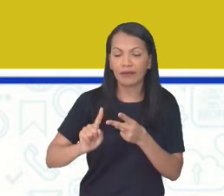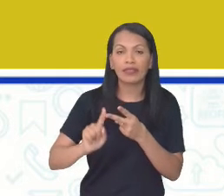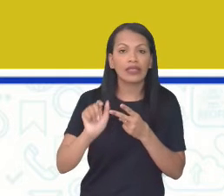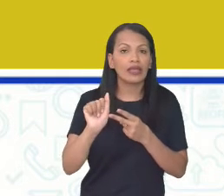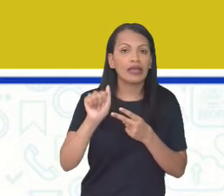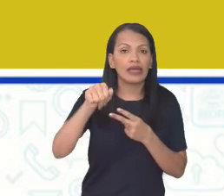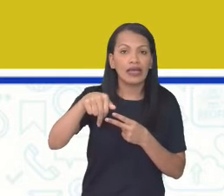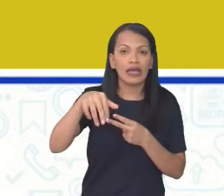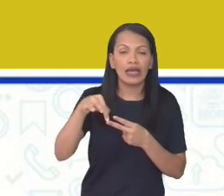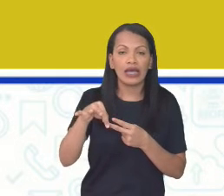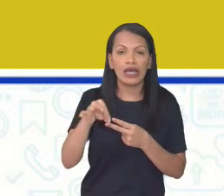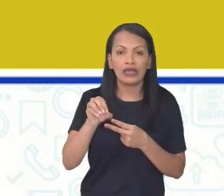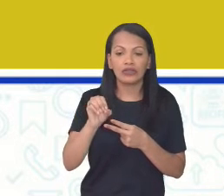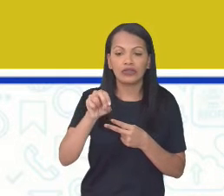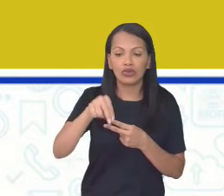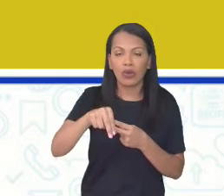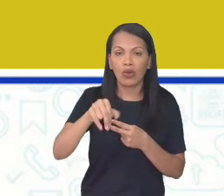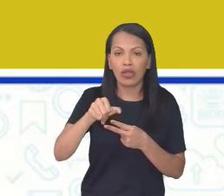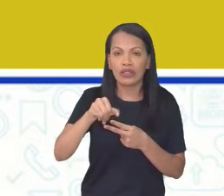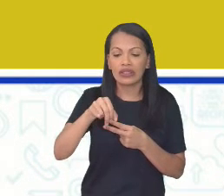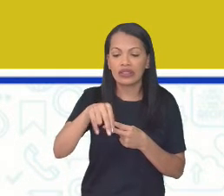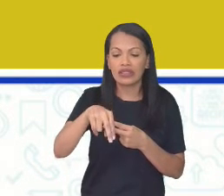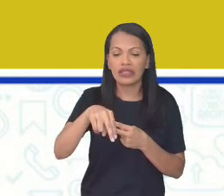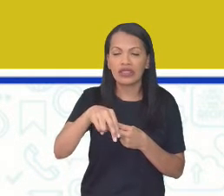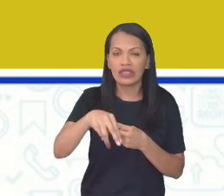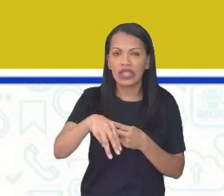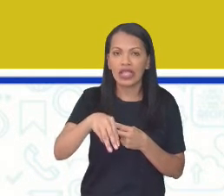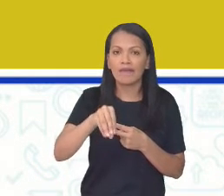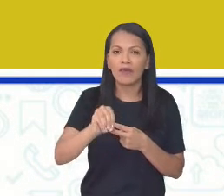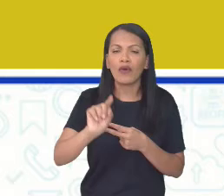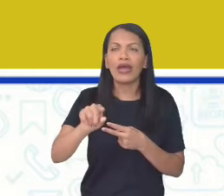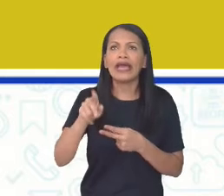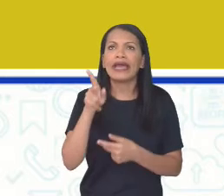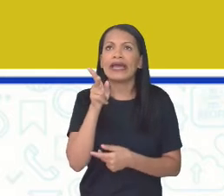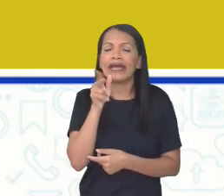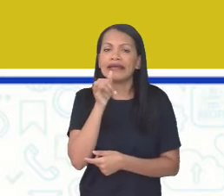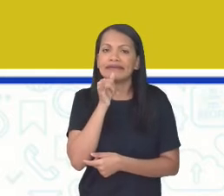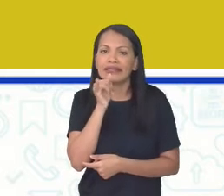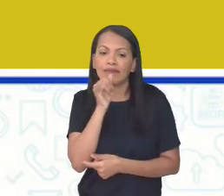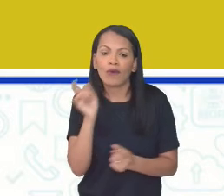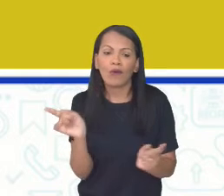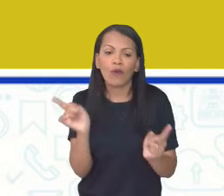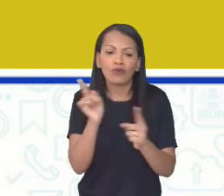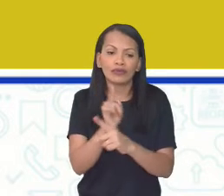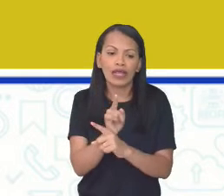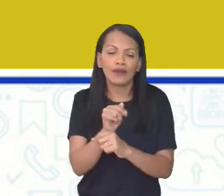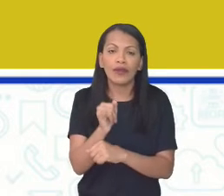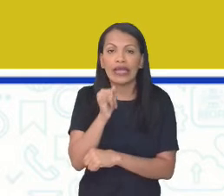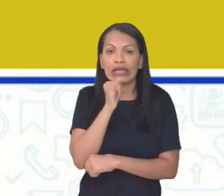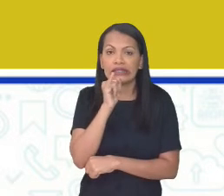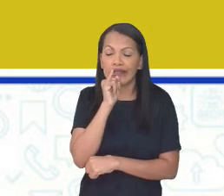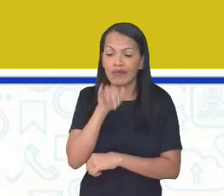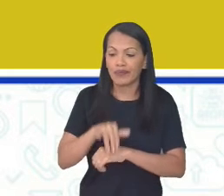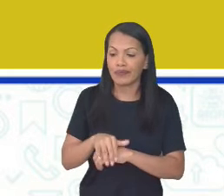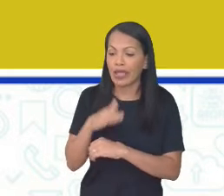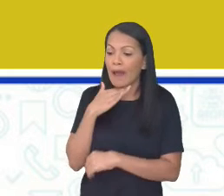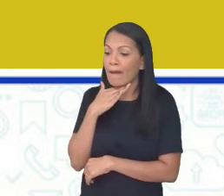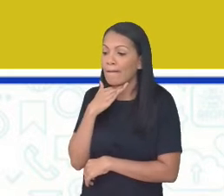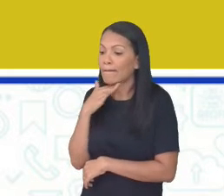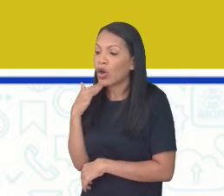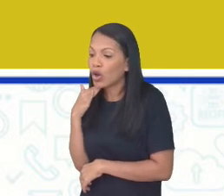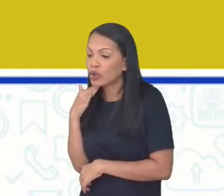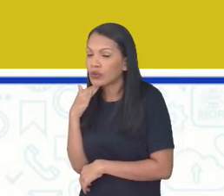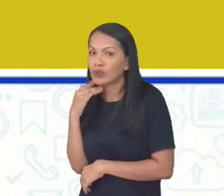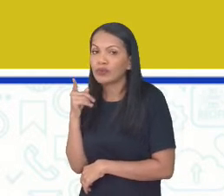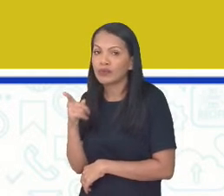Aquela brincadeira, vocês lembram? Morto, vivo, vivo, morto, não é? Morto, morto, é quando a gente falava assim, aí morto, morto